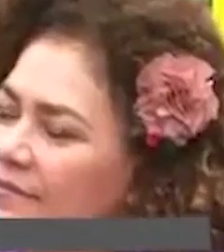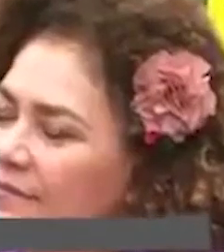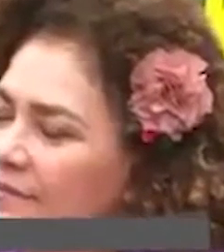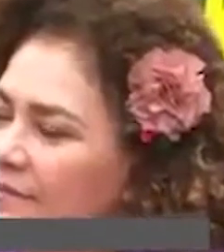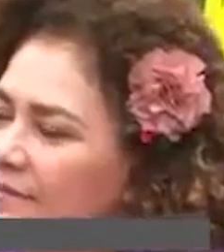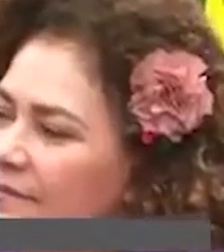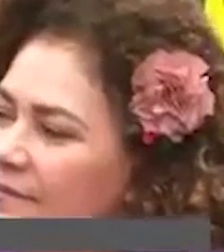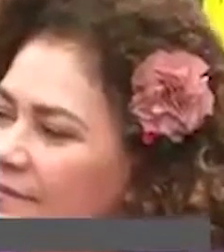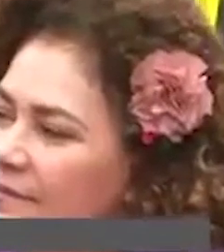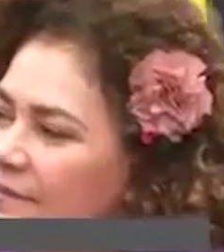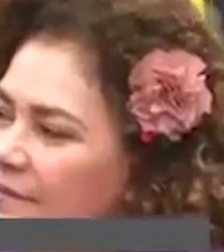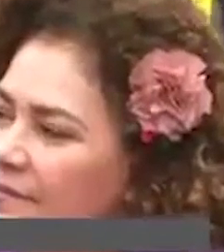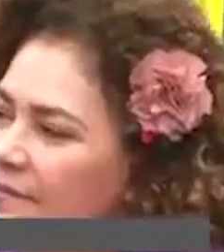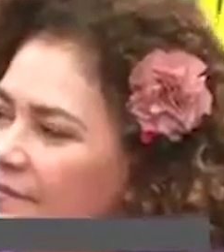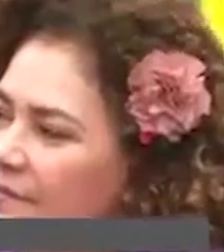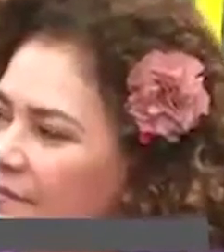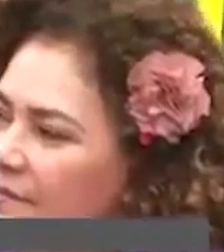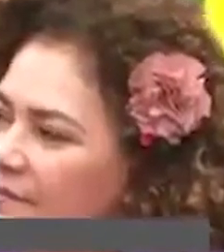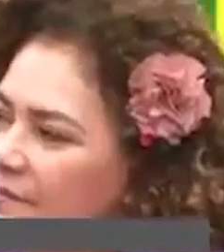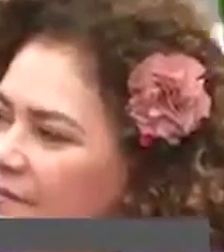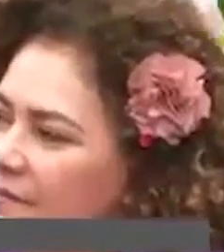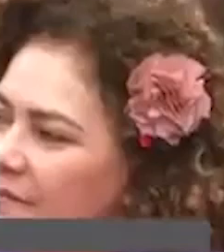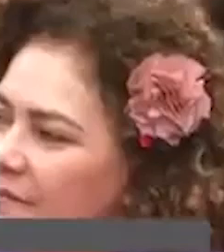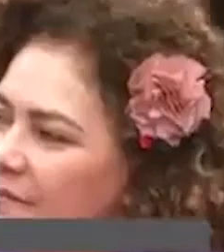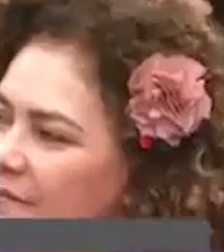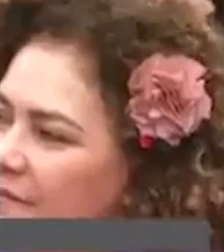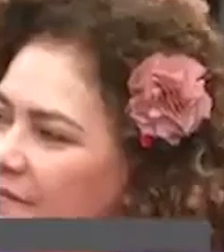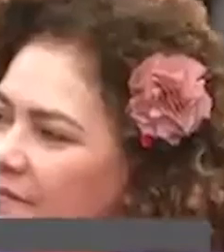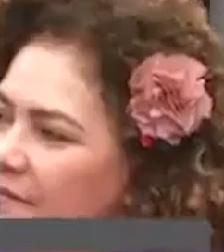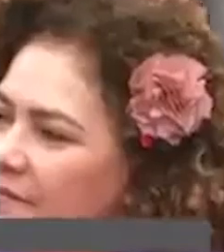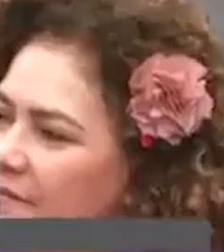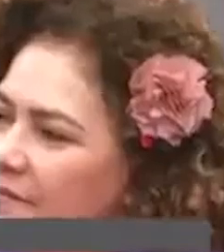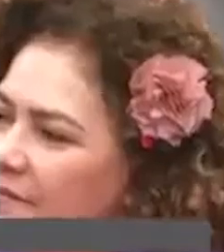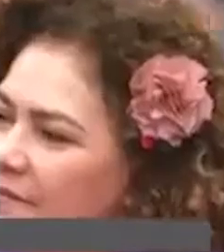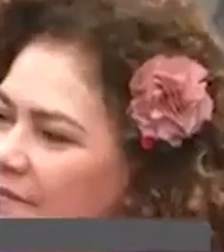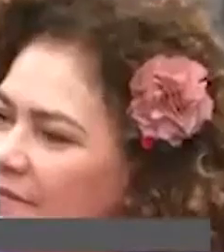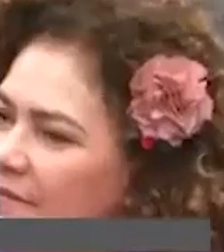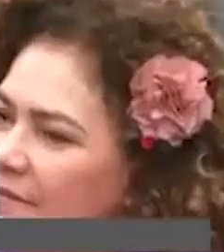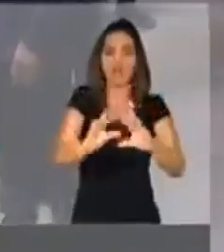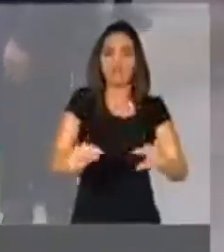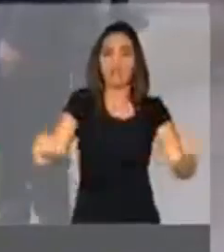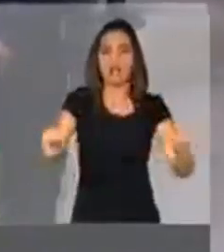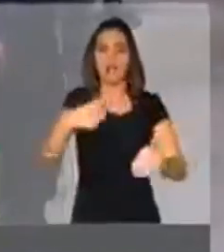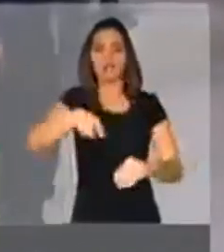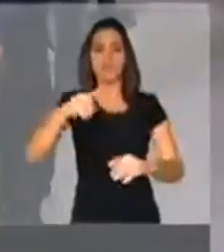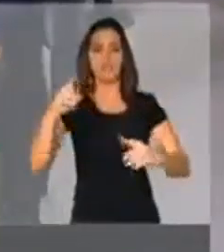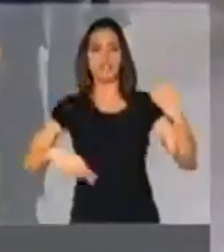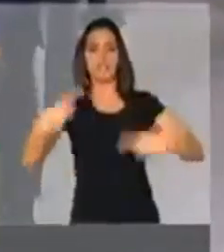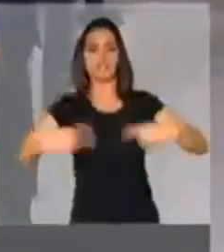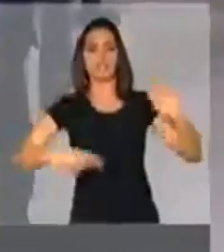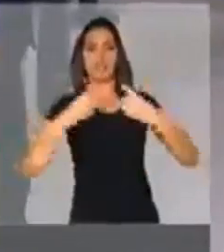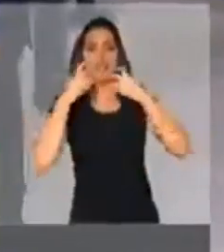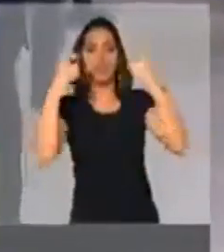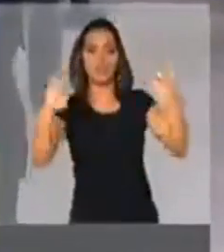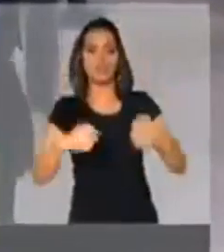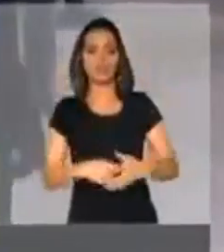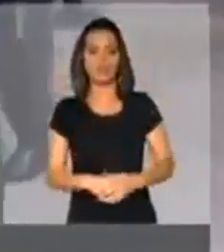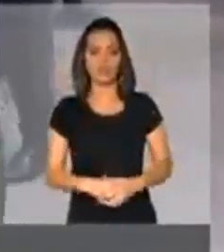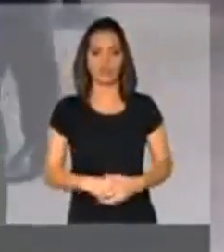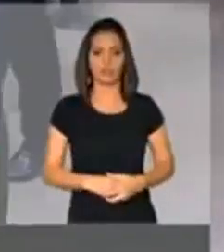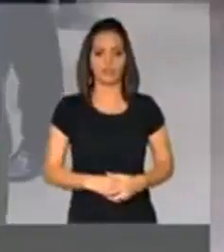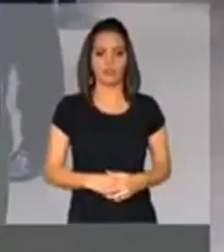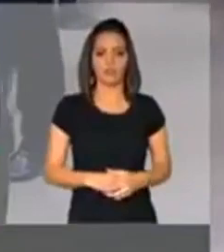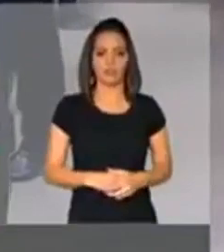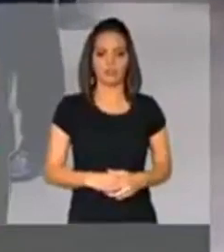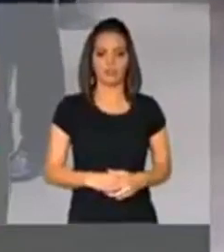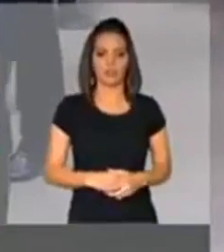Moro, neste momento entrego o troféu da Champions League ao senhor. Deputado Boca Aberta, deputado Boca